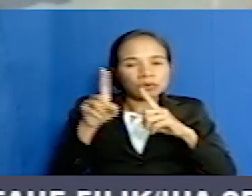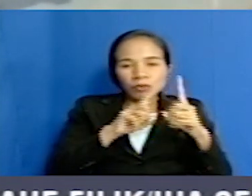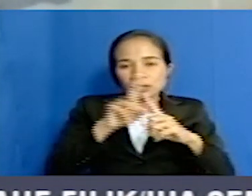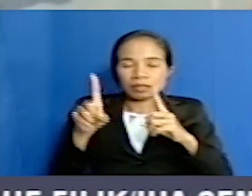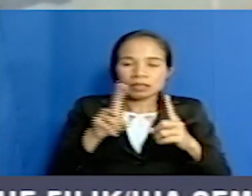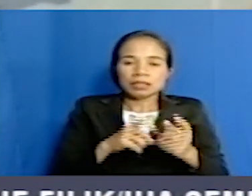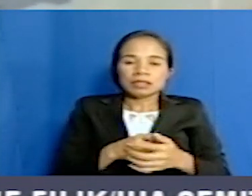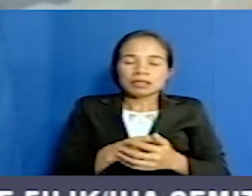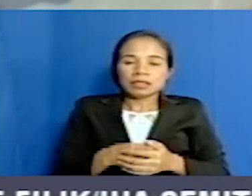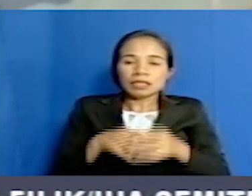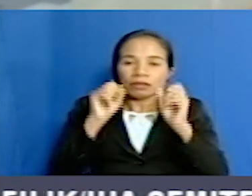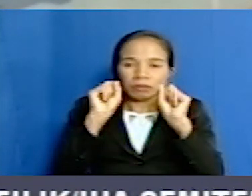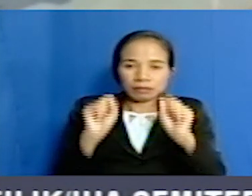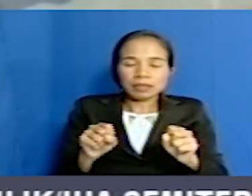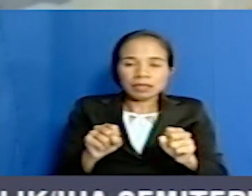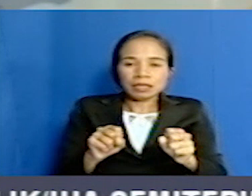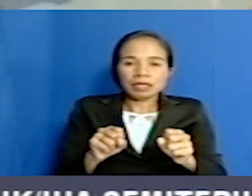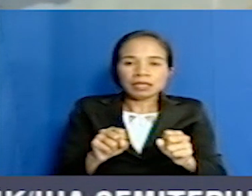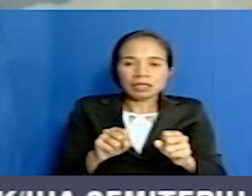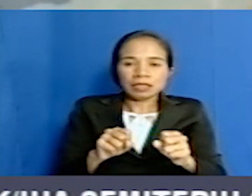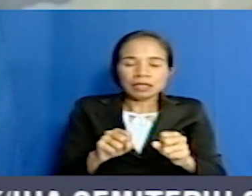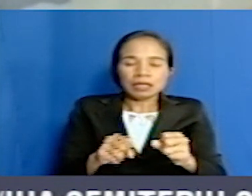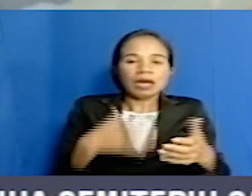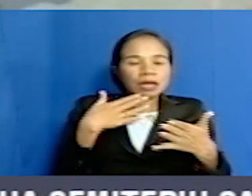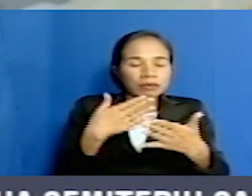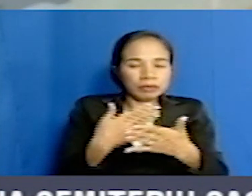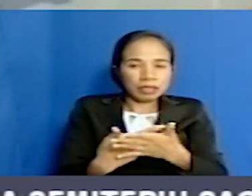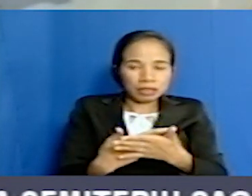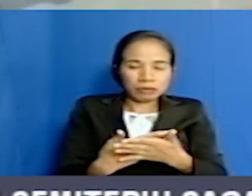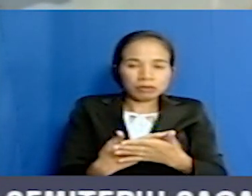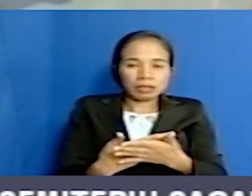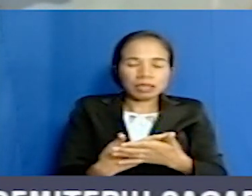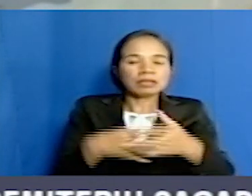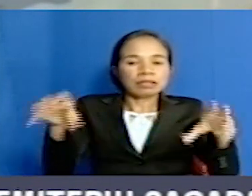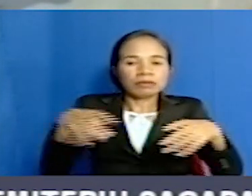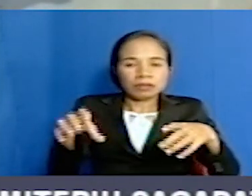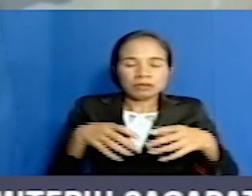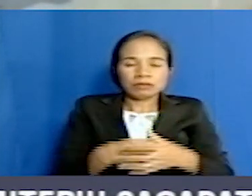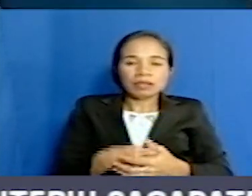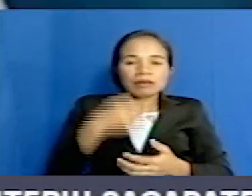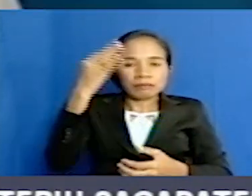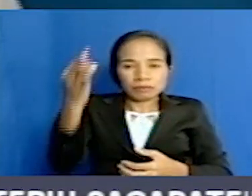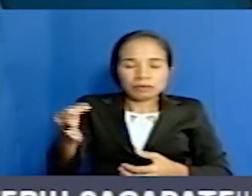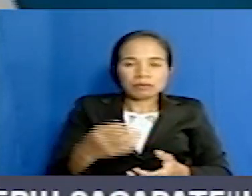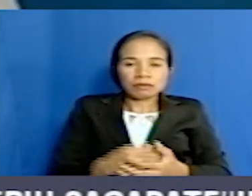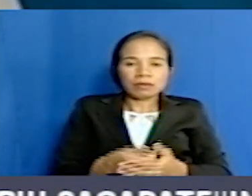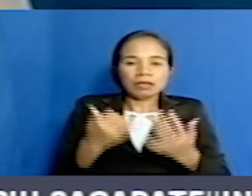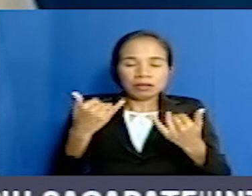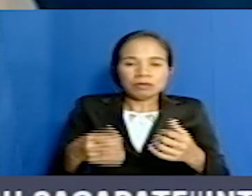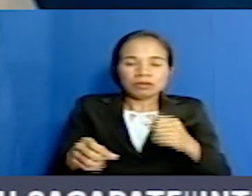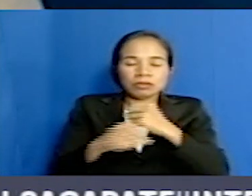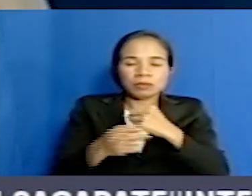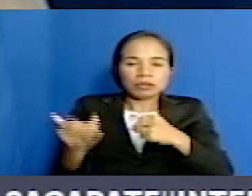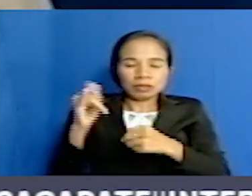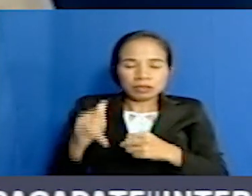danne ori nune bele melora no be aminia papel ne dia clita dada un suspeito